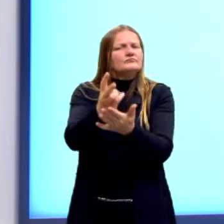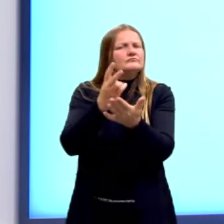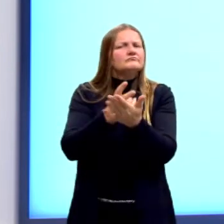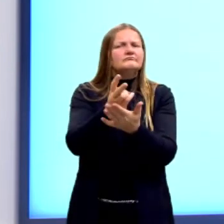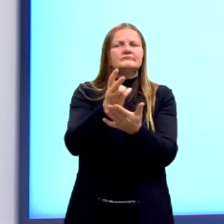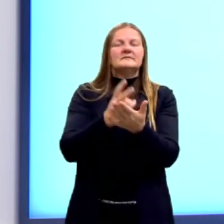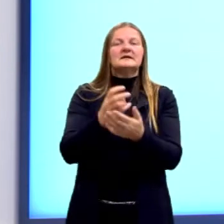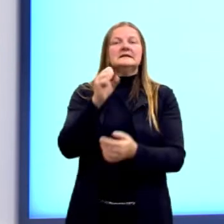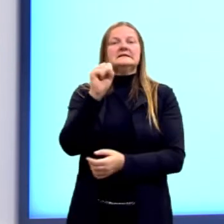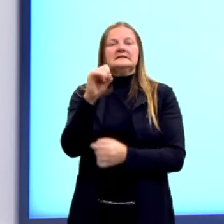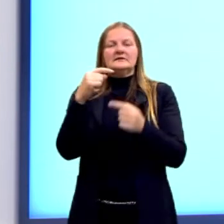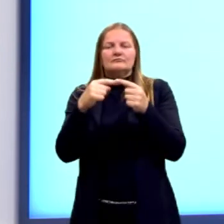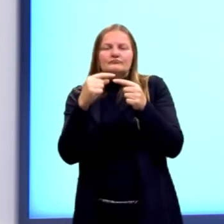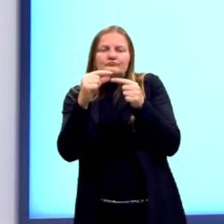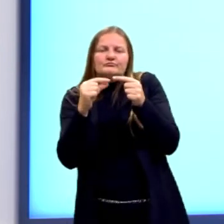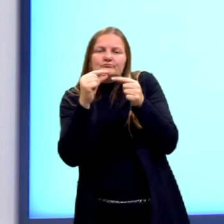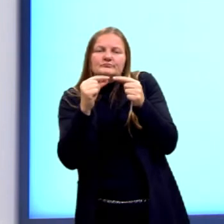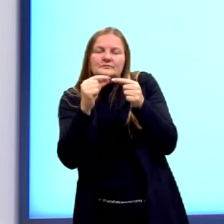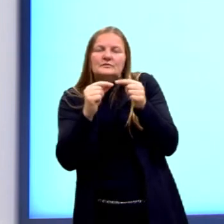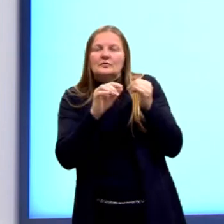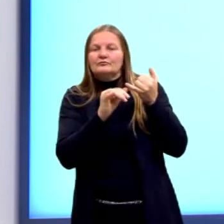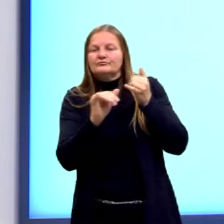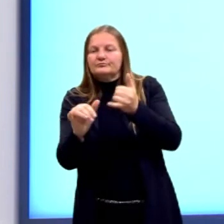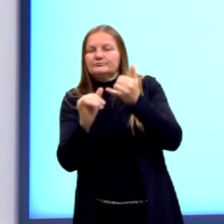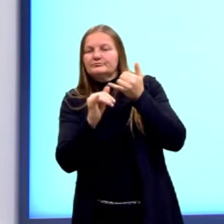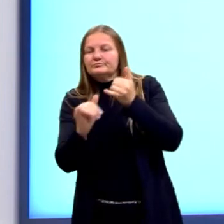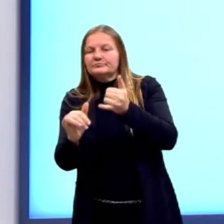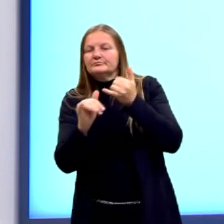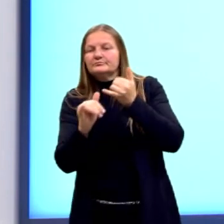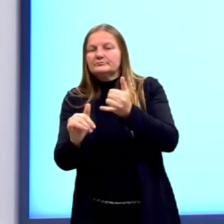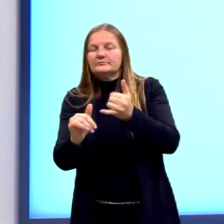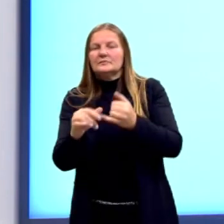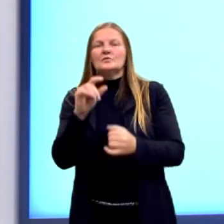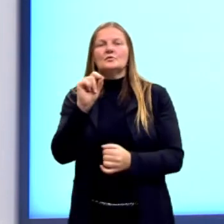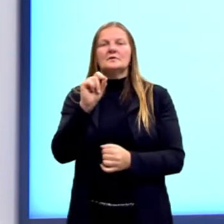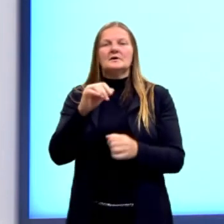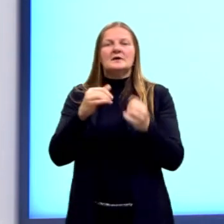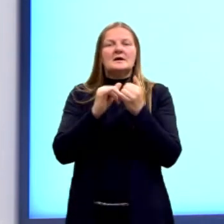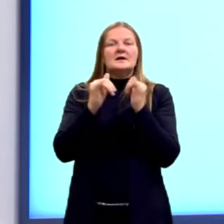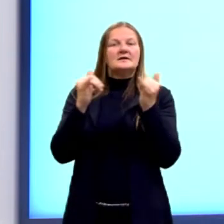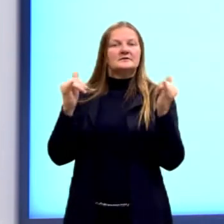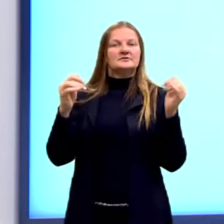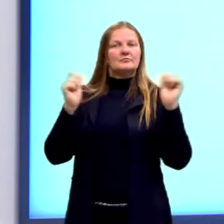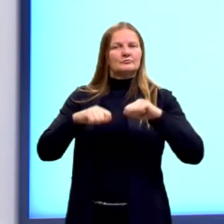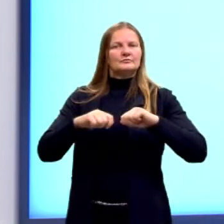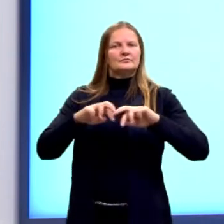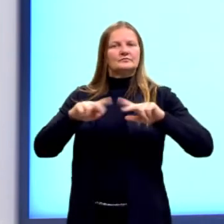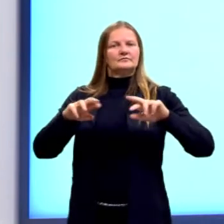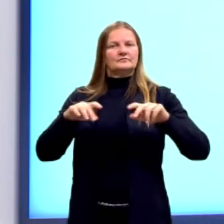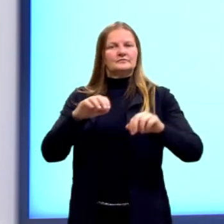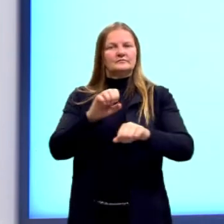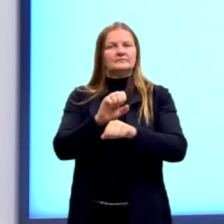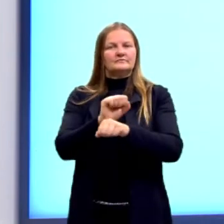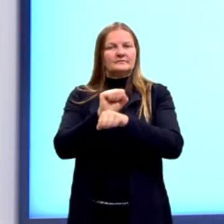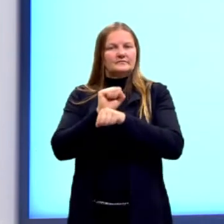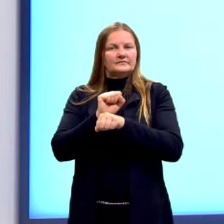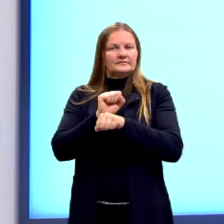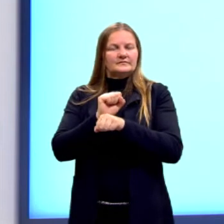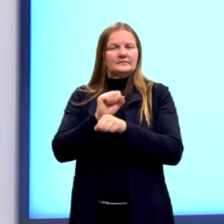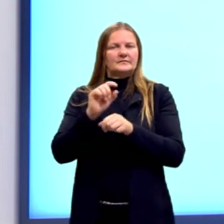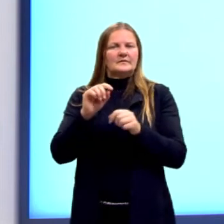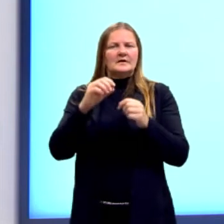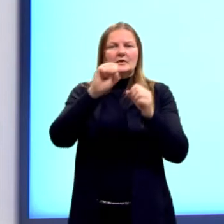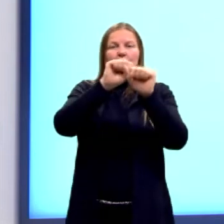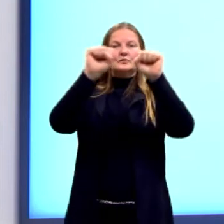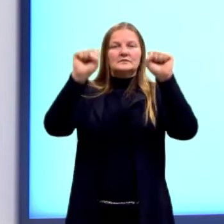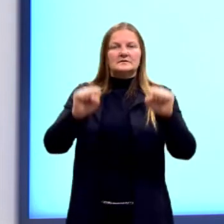se a partícula se move na mesma direção e sentido do campo elétrico a energia potencial eletrostática do sistema